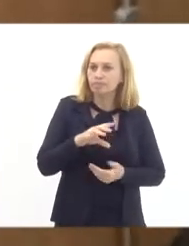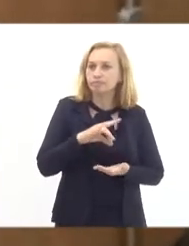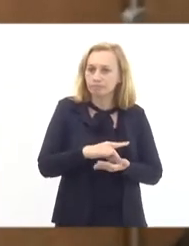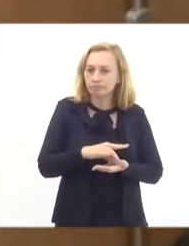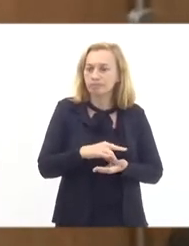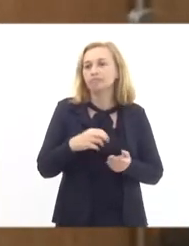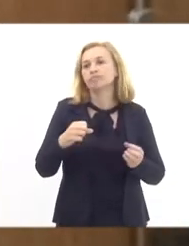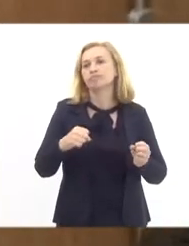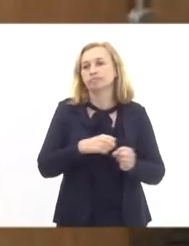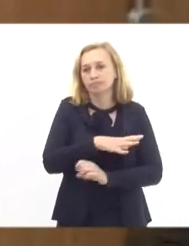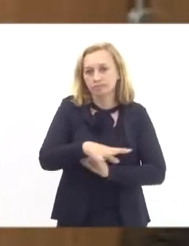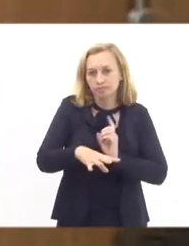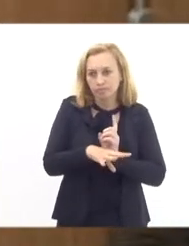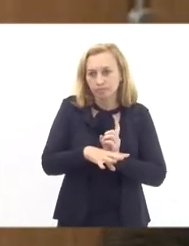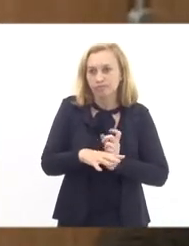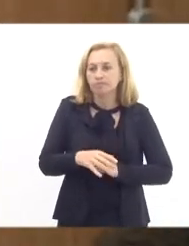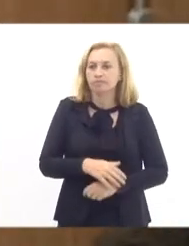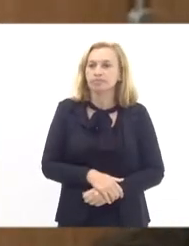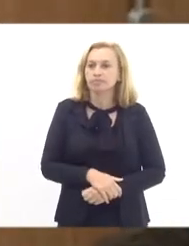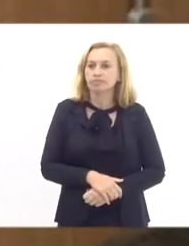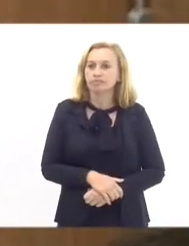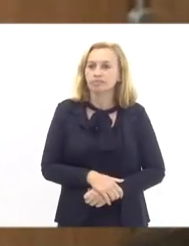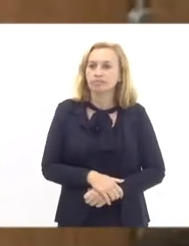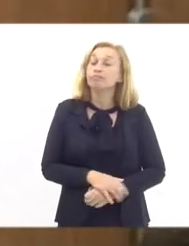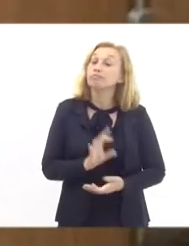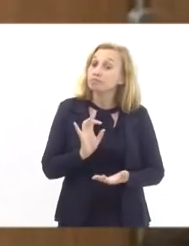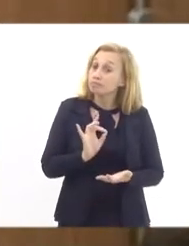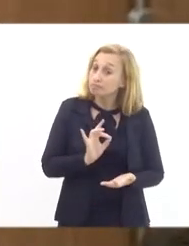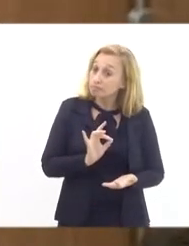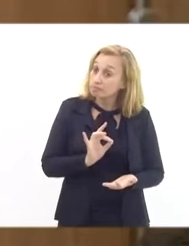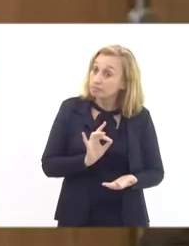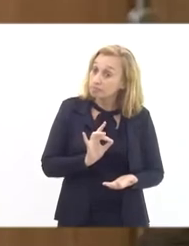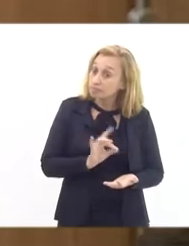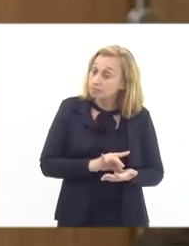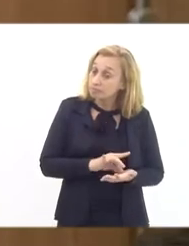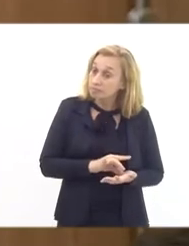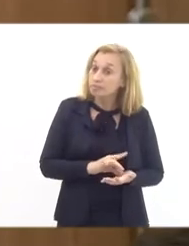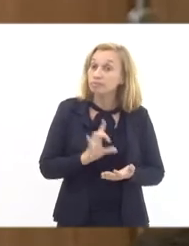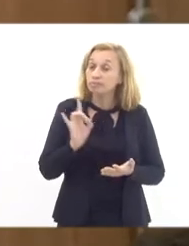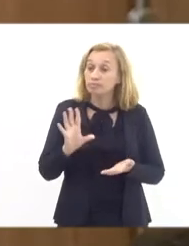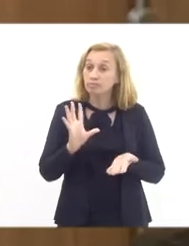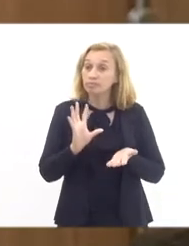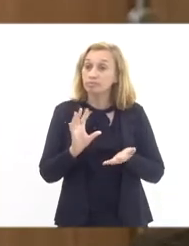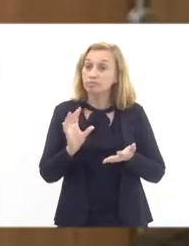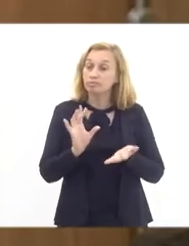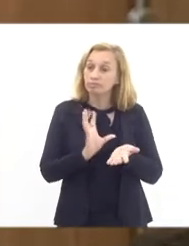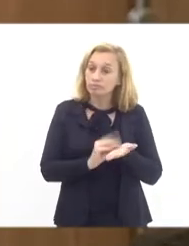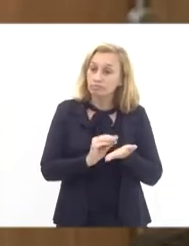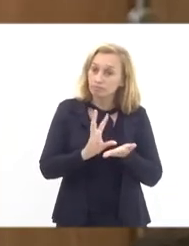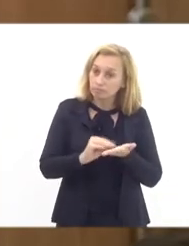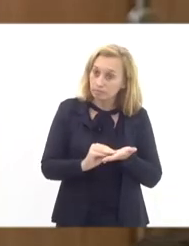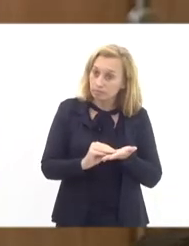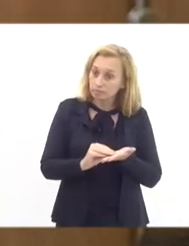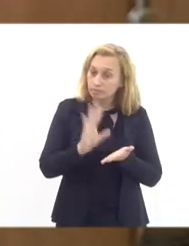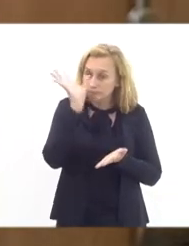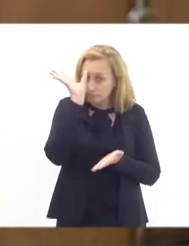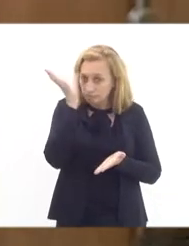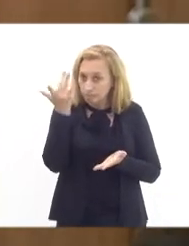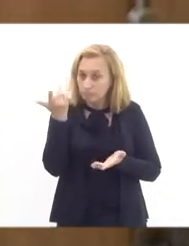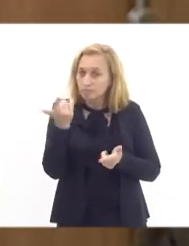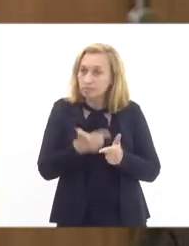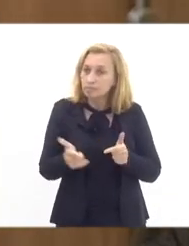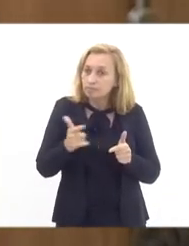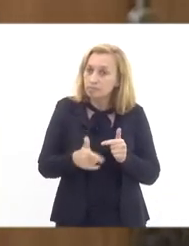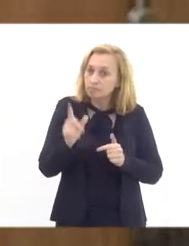a sociedade. E que realmente, só com pautas que realmente vão na solução do problema, que